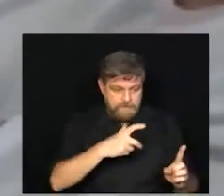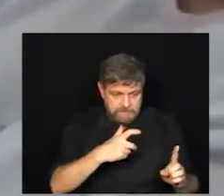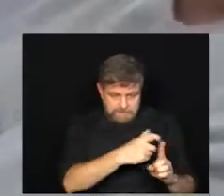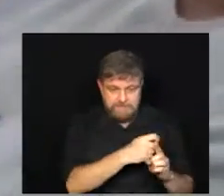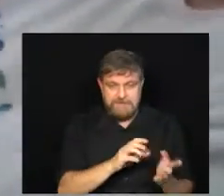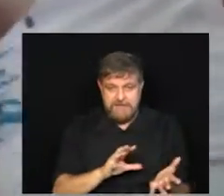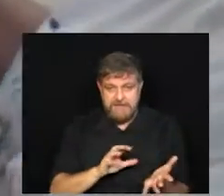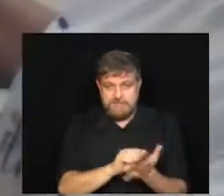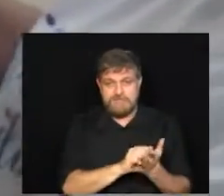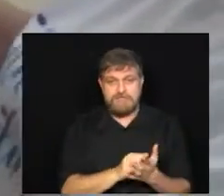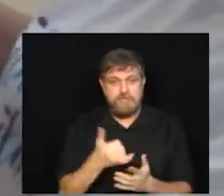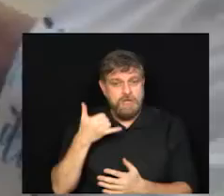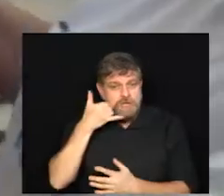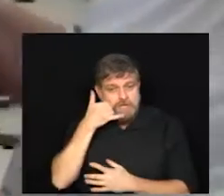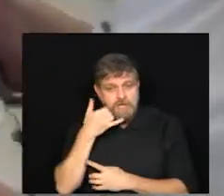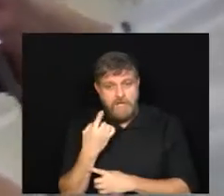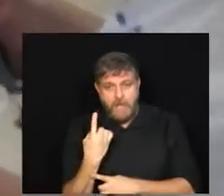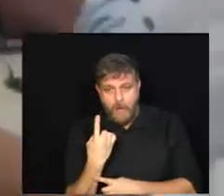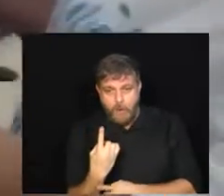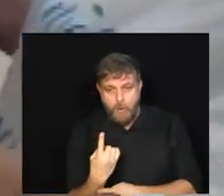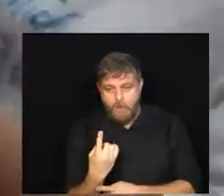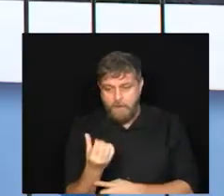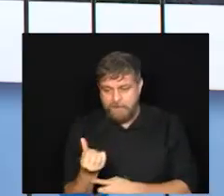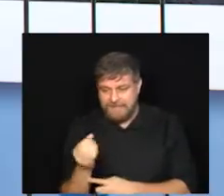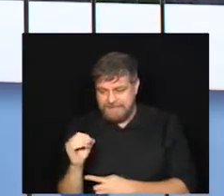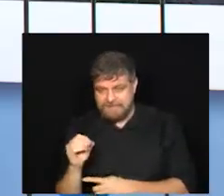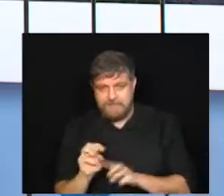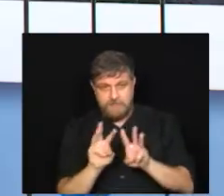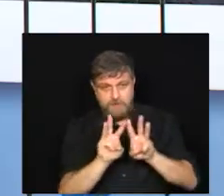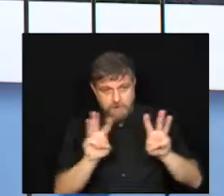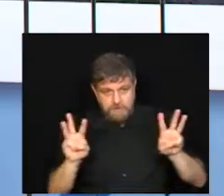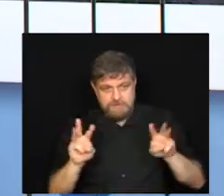do 160 ou então no site